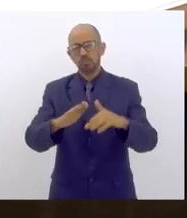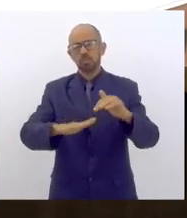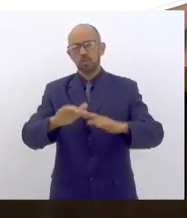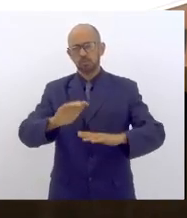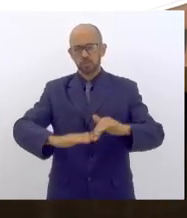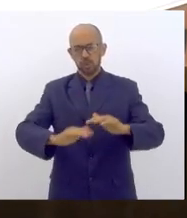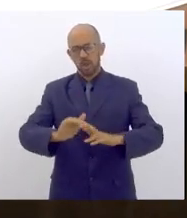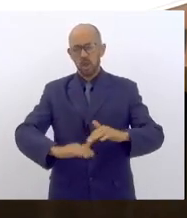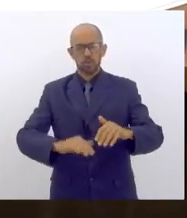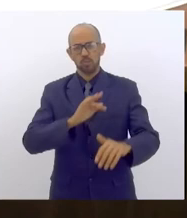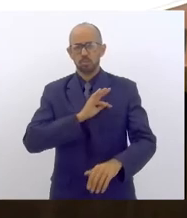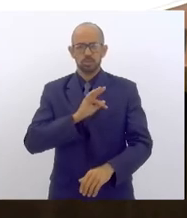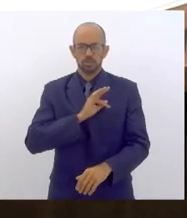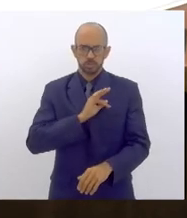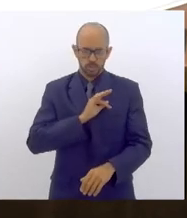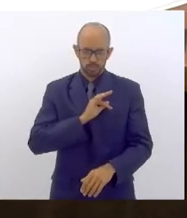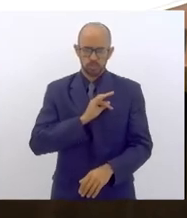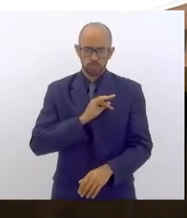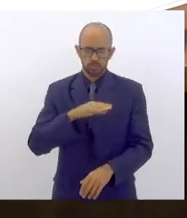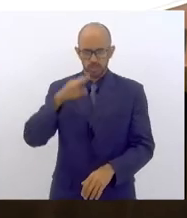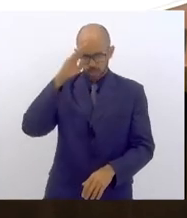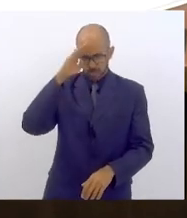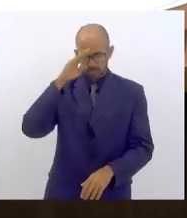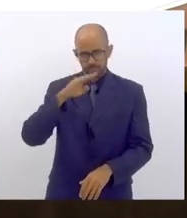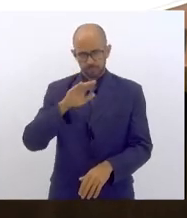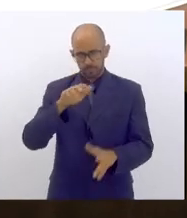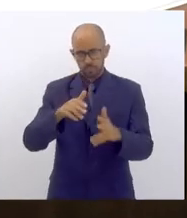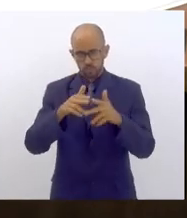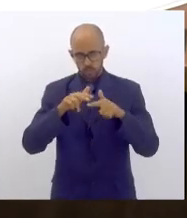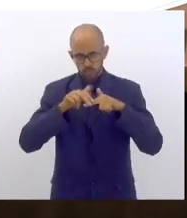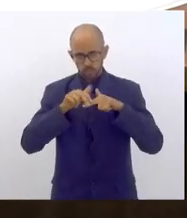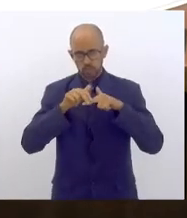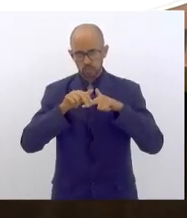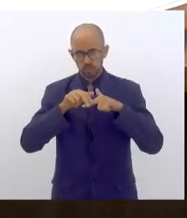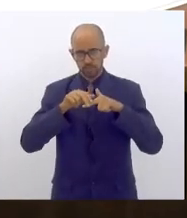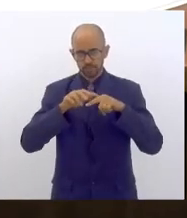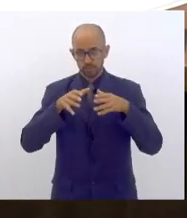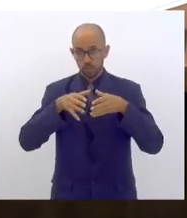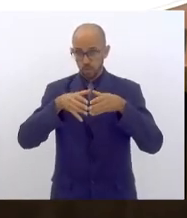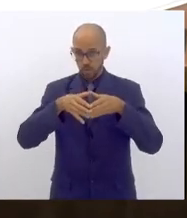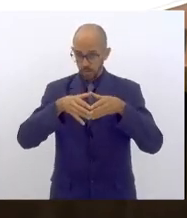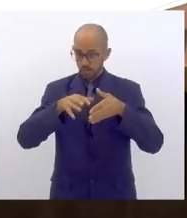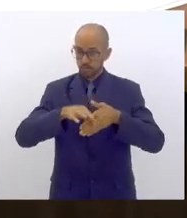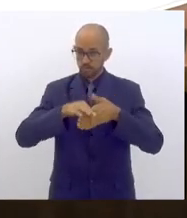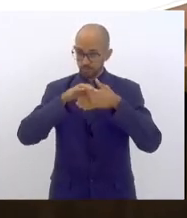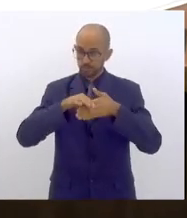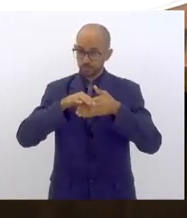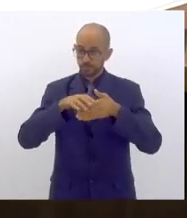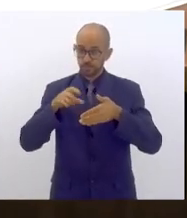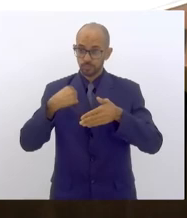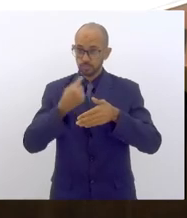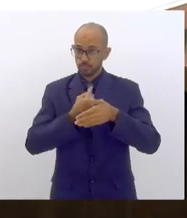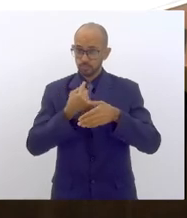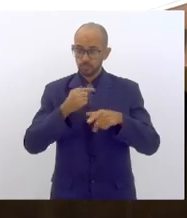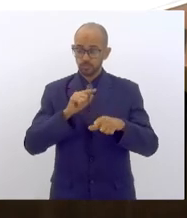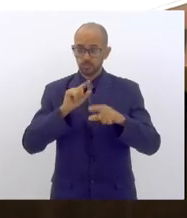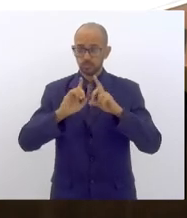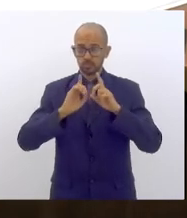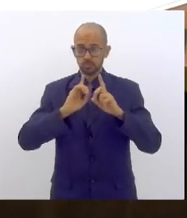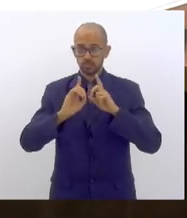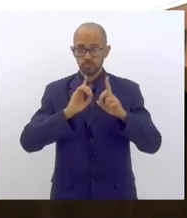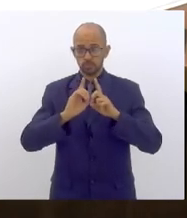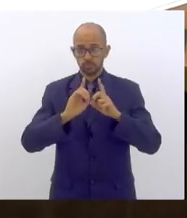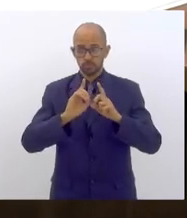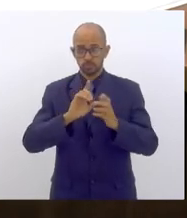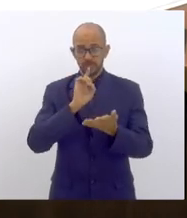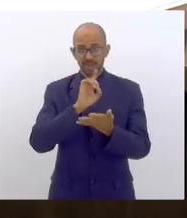do policial militar. Portanto, nesse colégio de líderes, nós discutimos individualmente